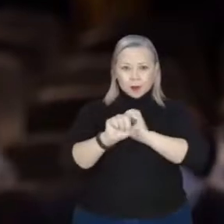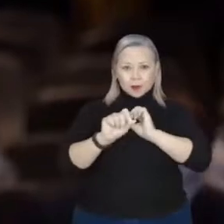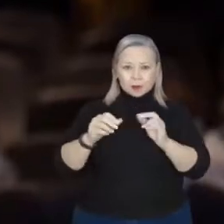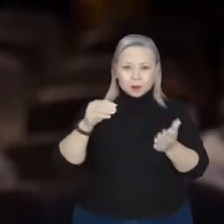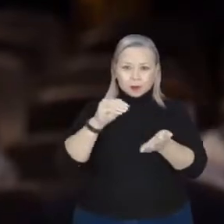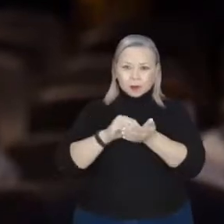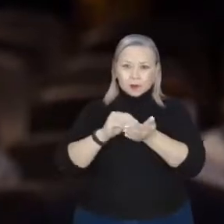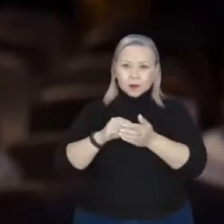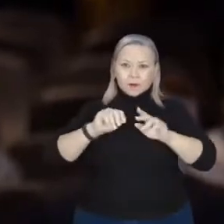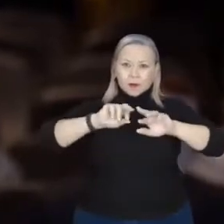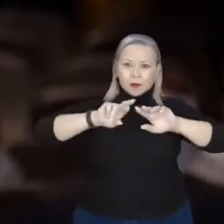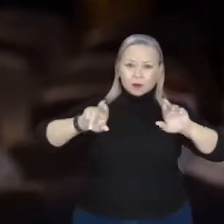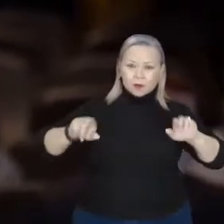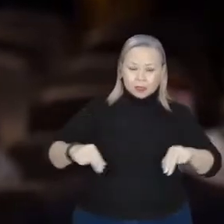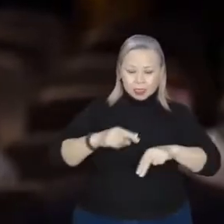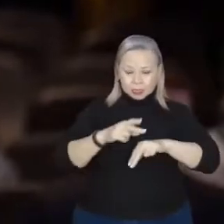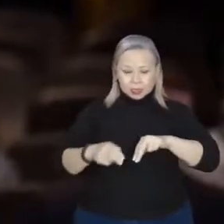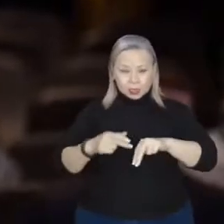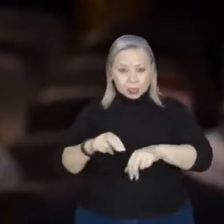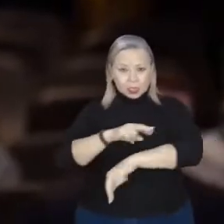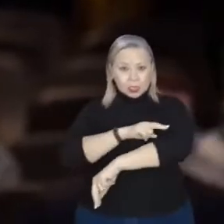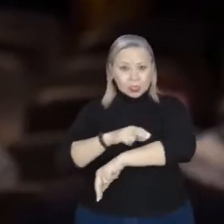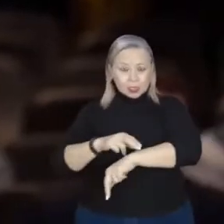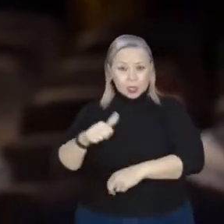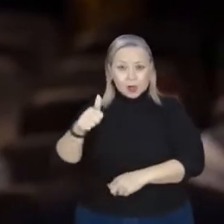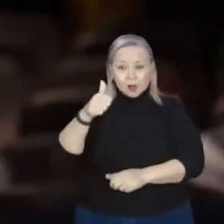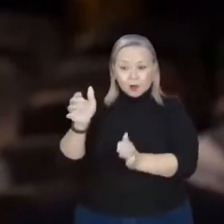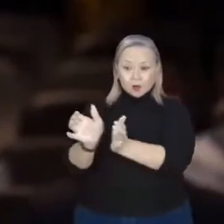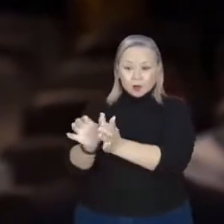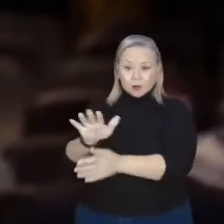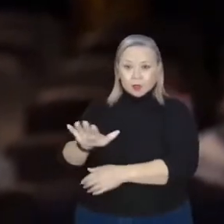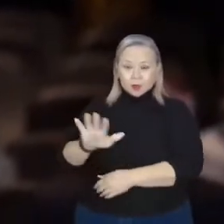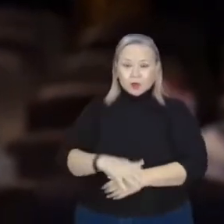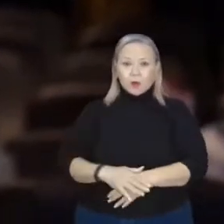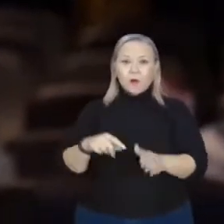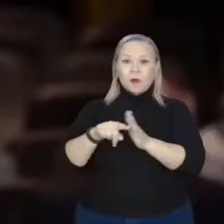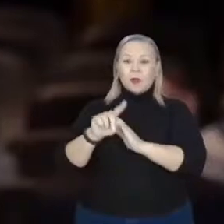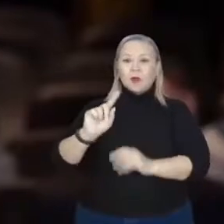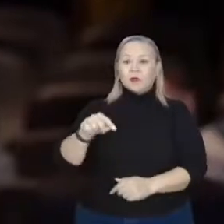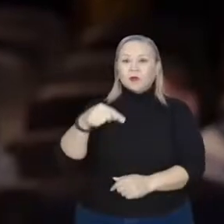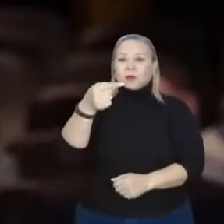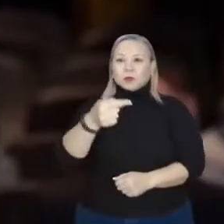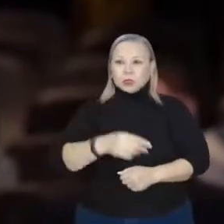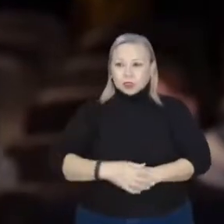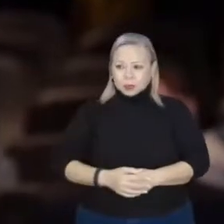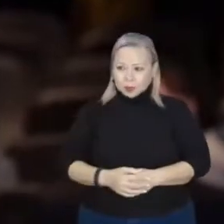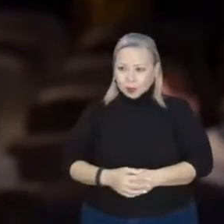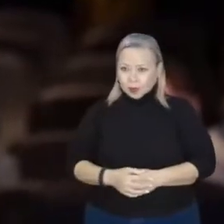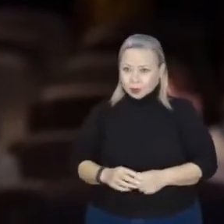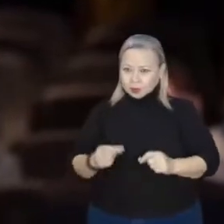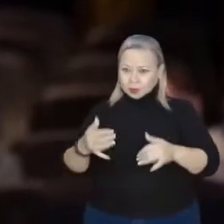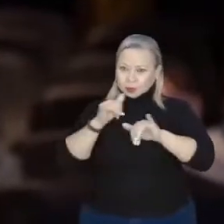diversidade de gênero e racial na primeira leva. E eu pergunto se nos próximos pronunciamentos, nas próximas anunciações